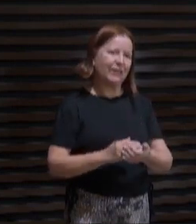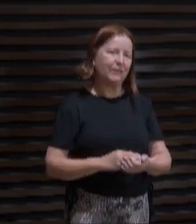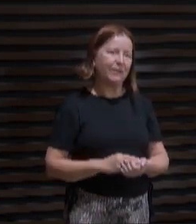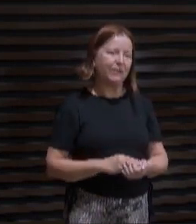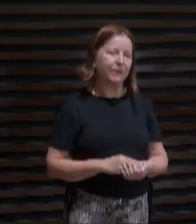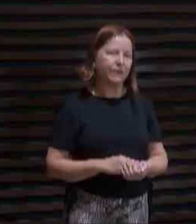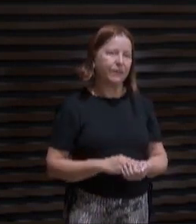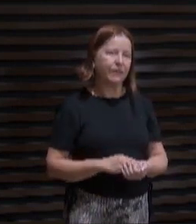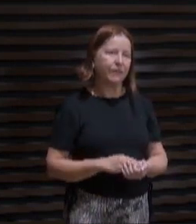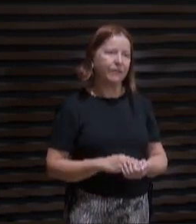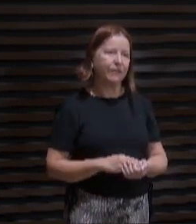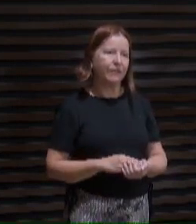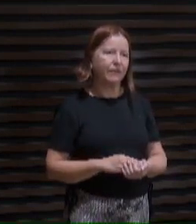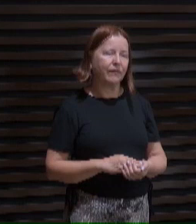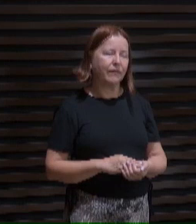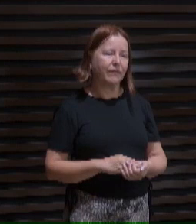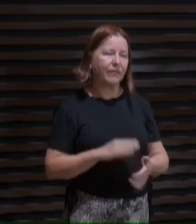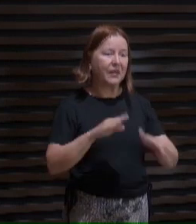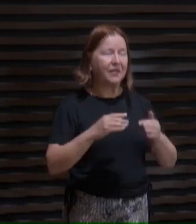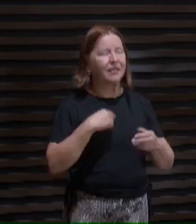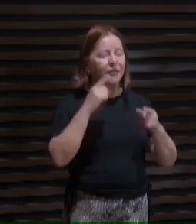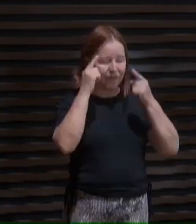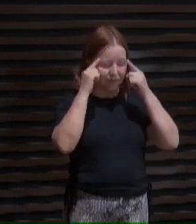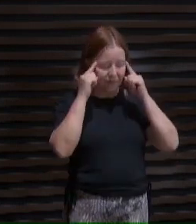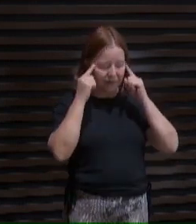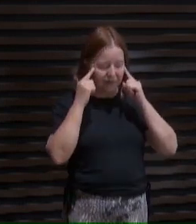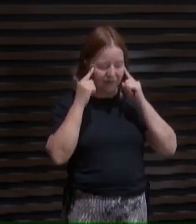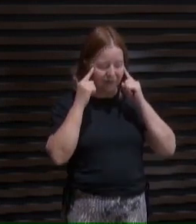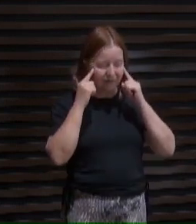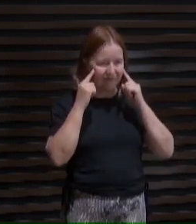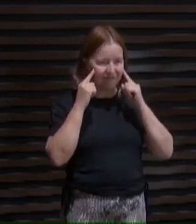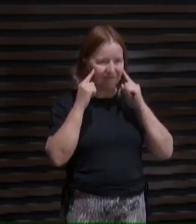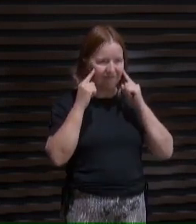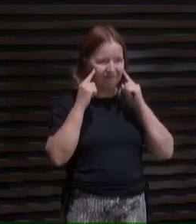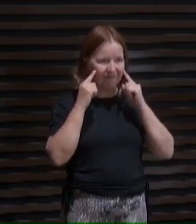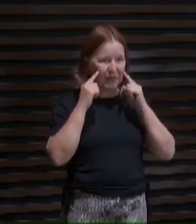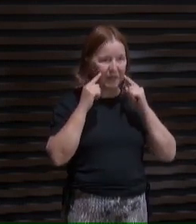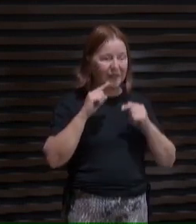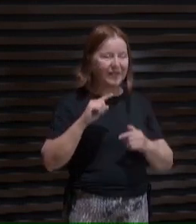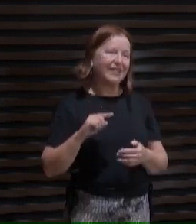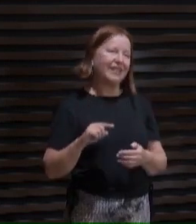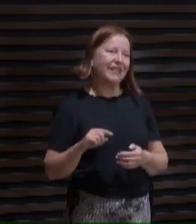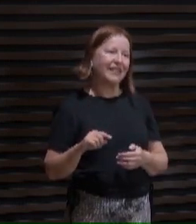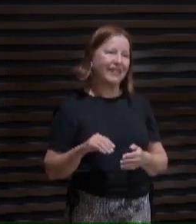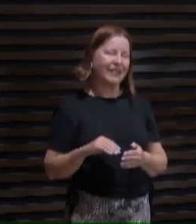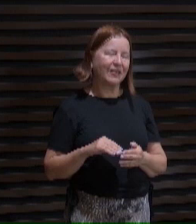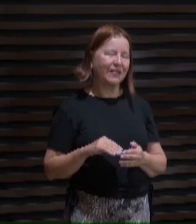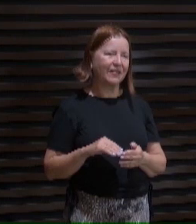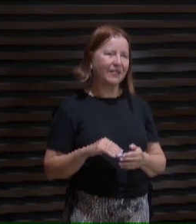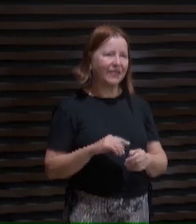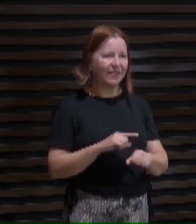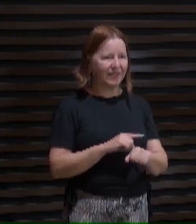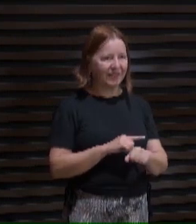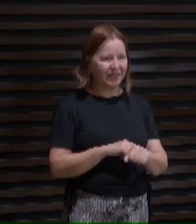De vez em quando eu entro em choro quando eu topo com esse meu verbo que se fez carne